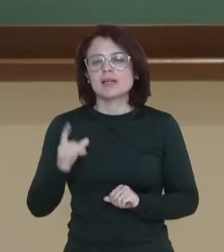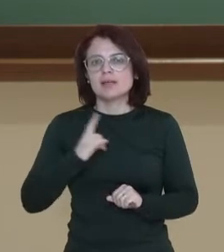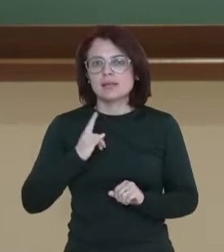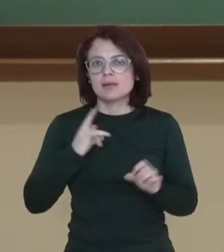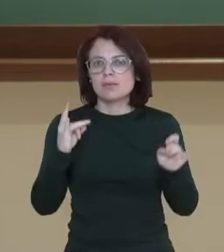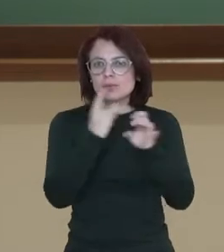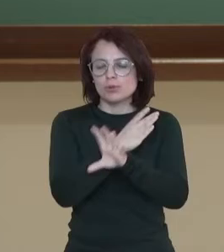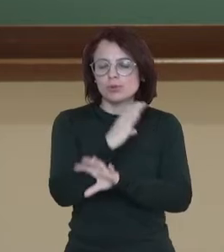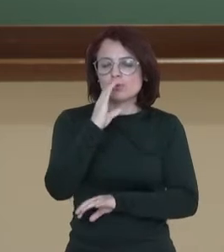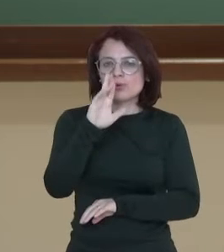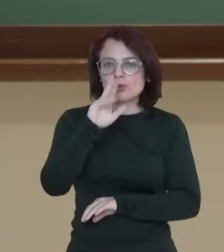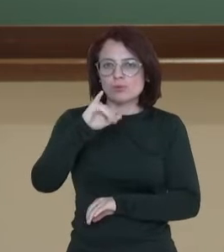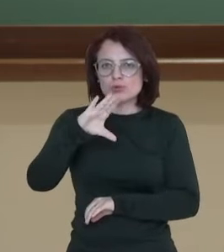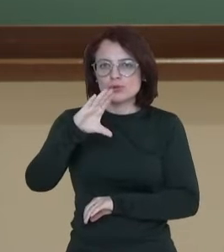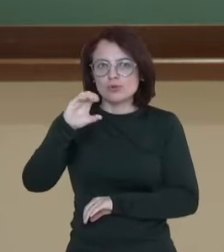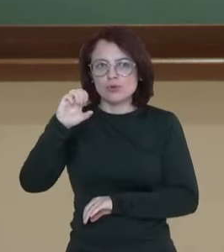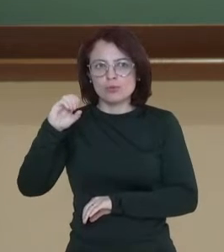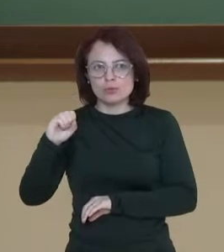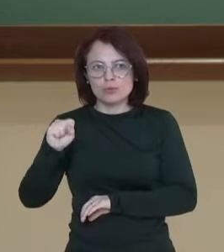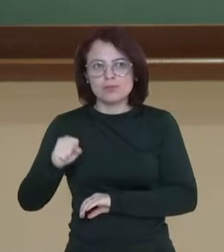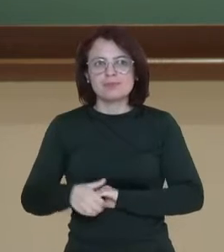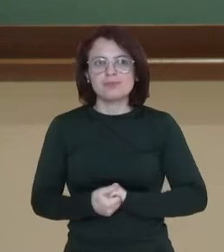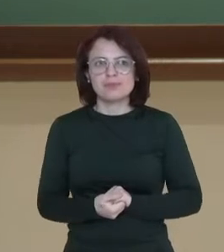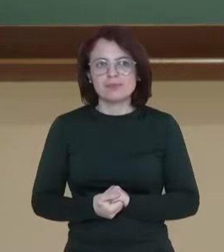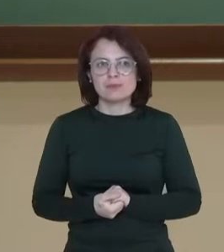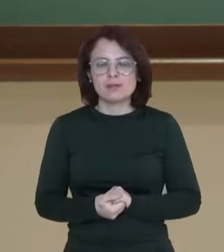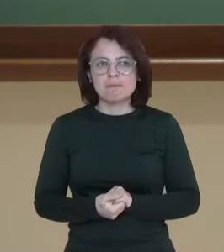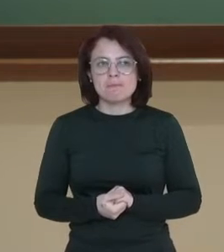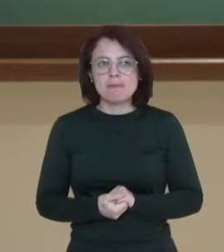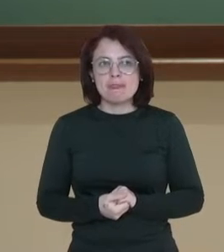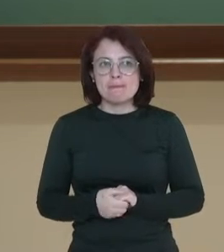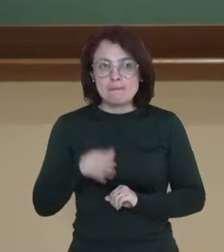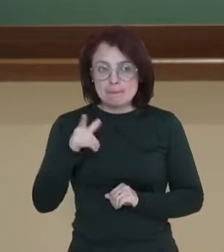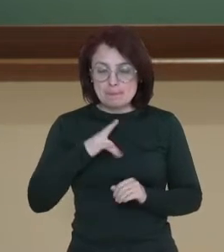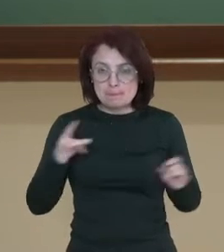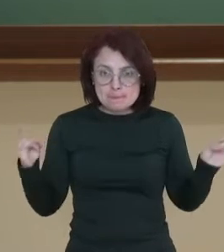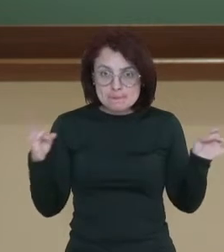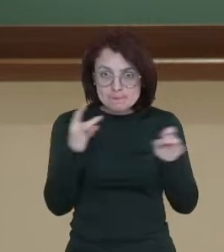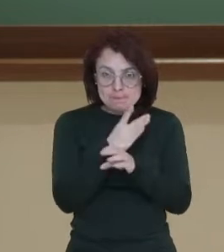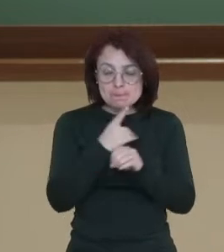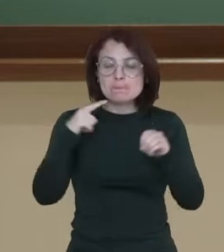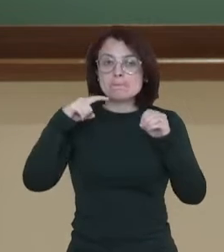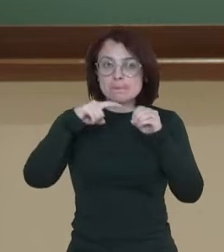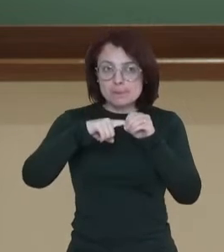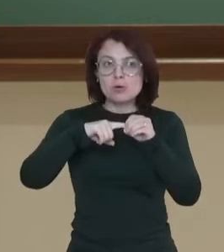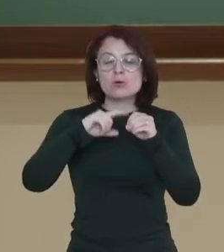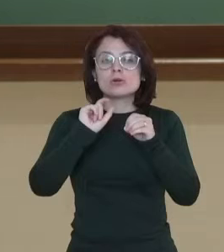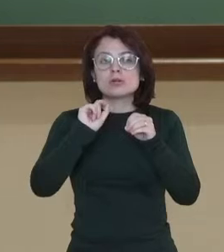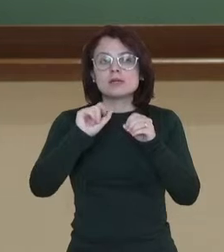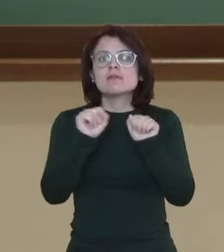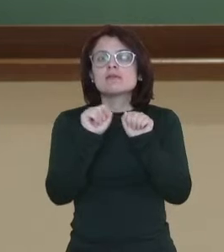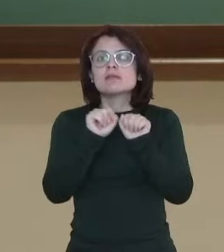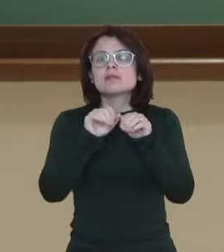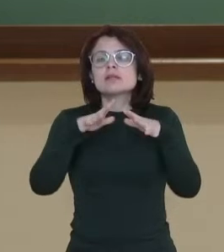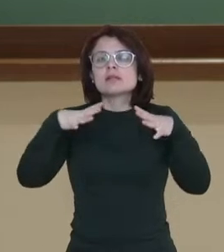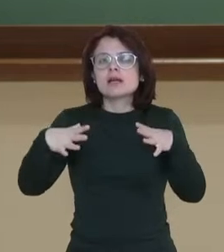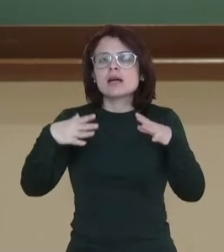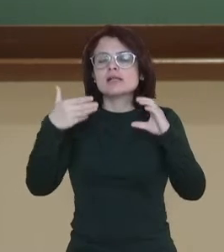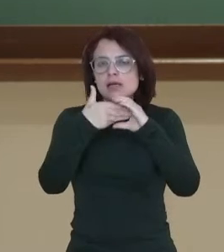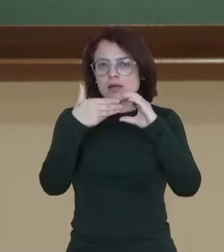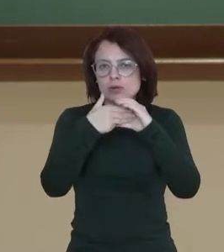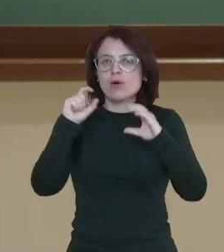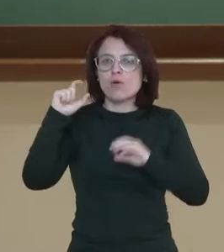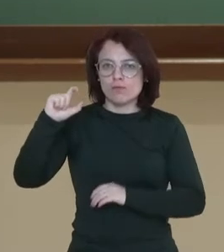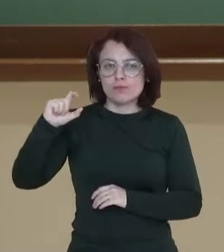para formar um novo indivíduo, ok? Assim que ocorre, né, essa fecundação, forma-se a célula ovo, e